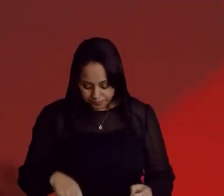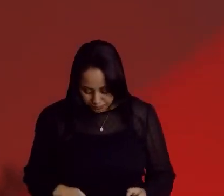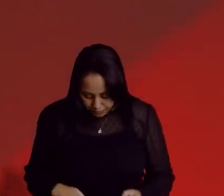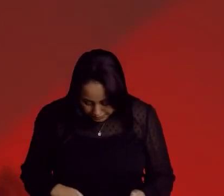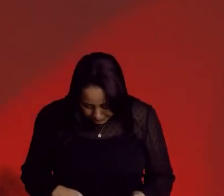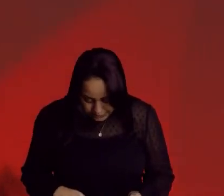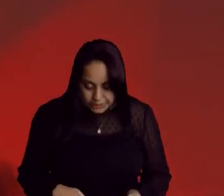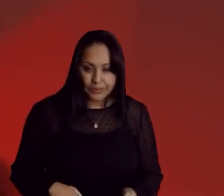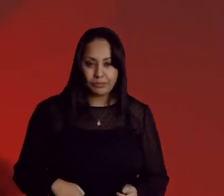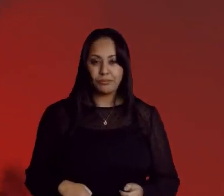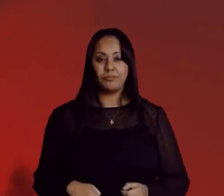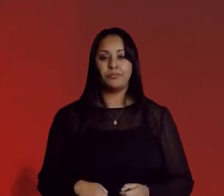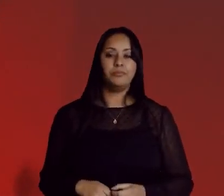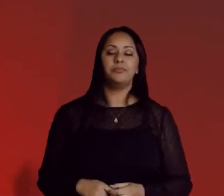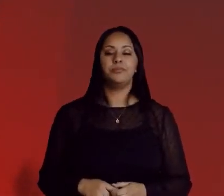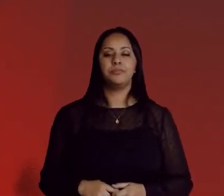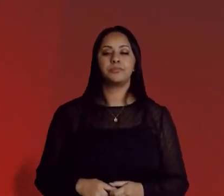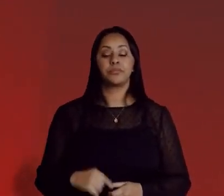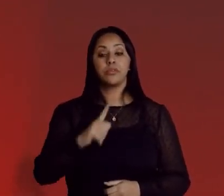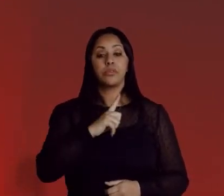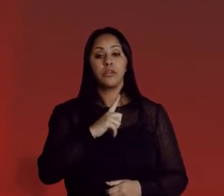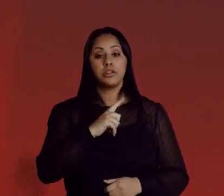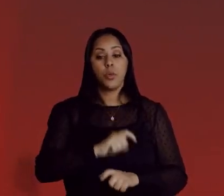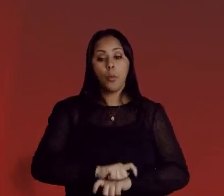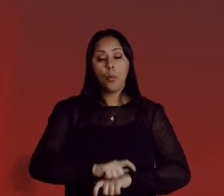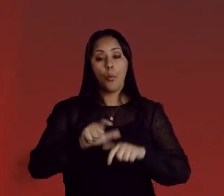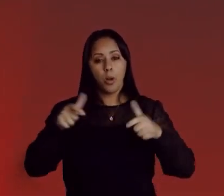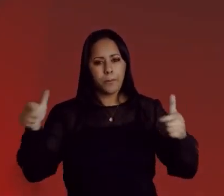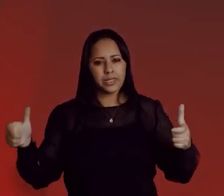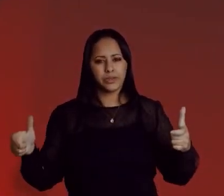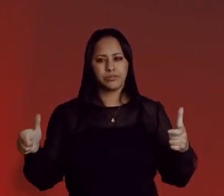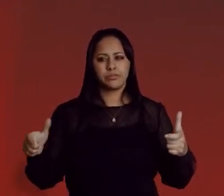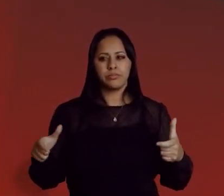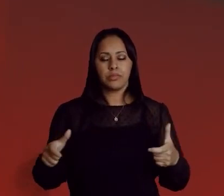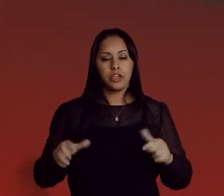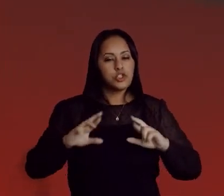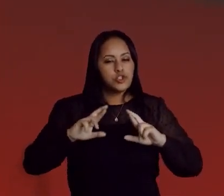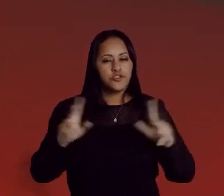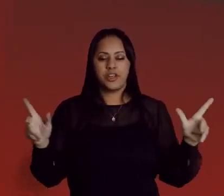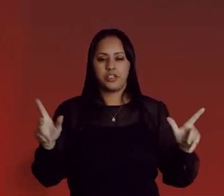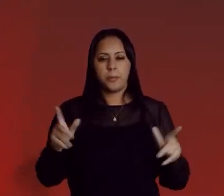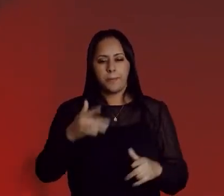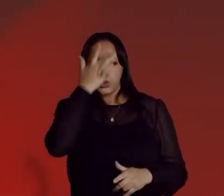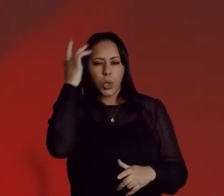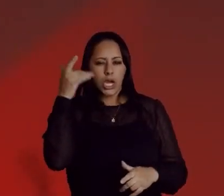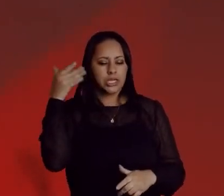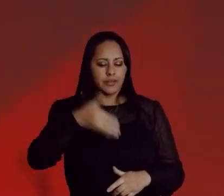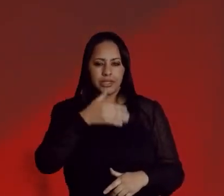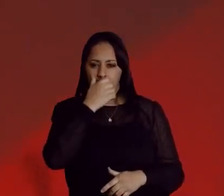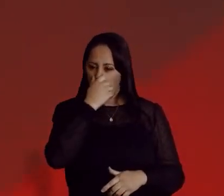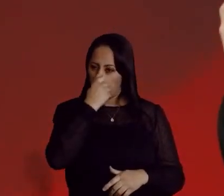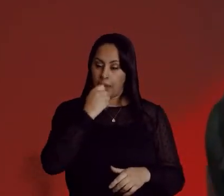nós tivemos aí um momento muito sobrenatural, né? Quem estava aqui viu,